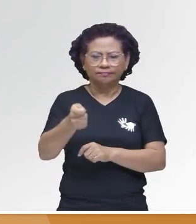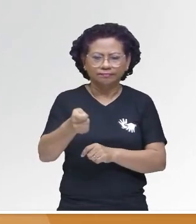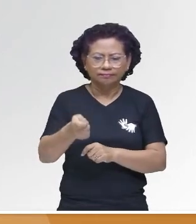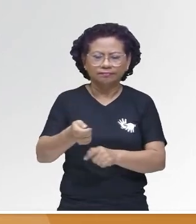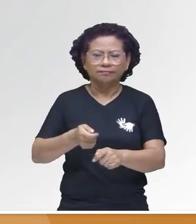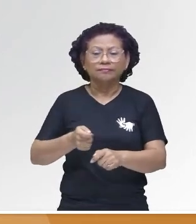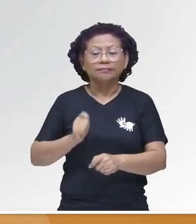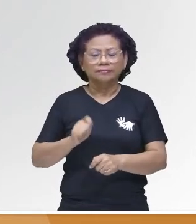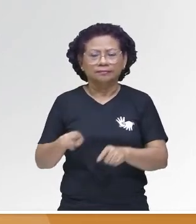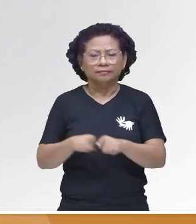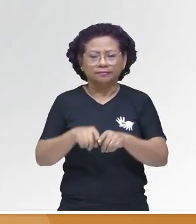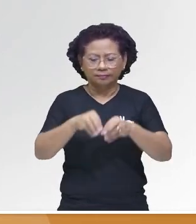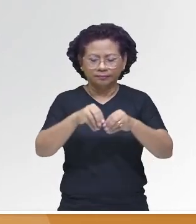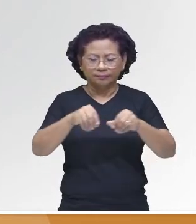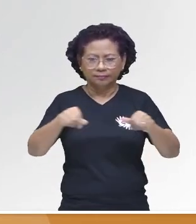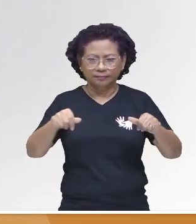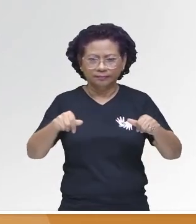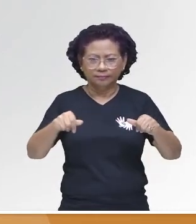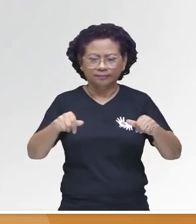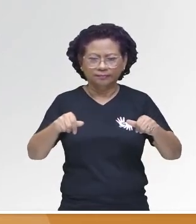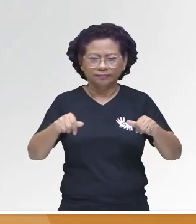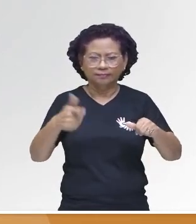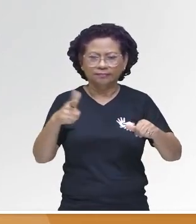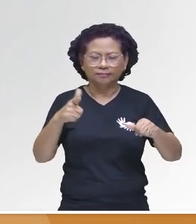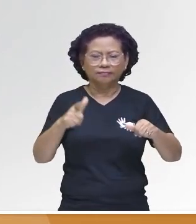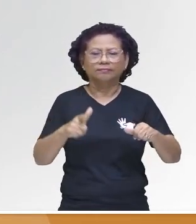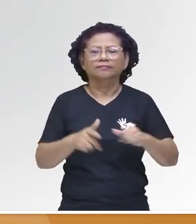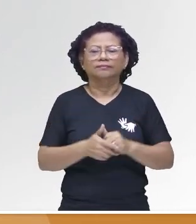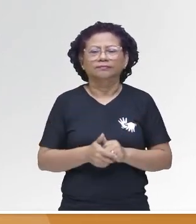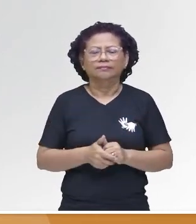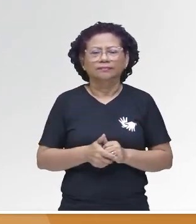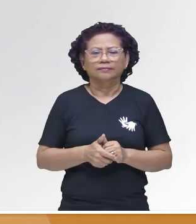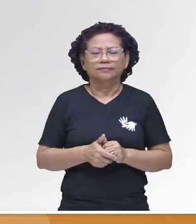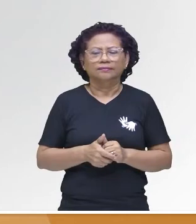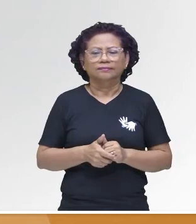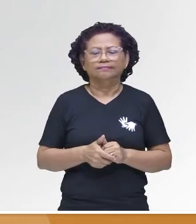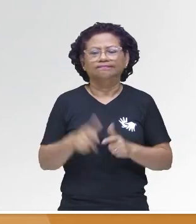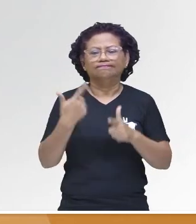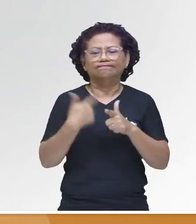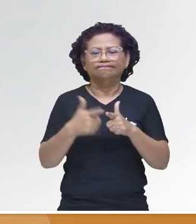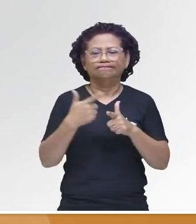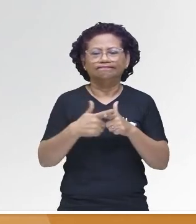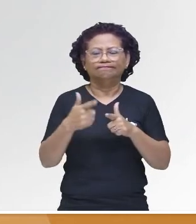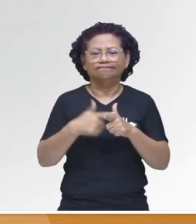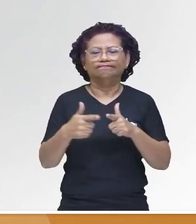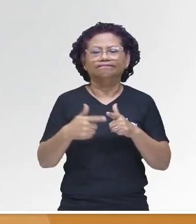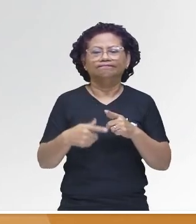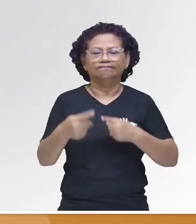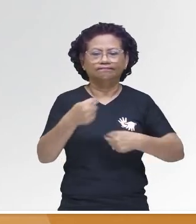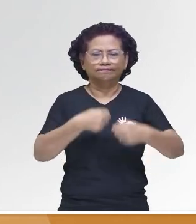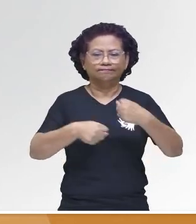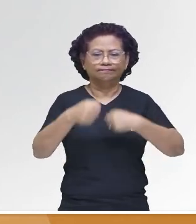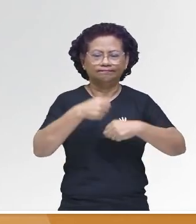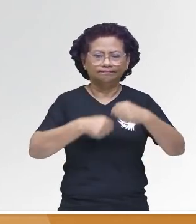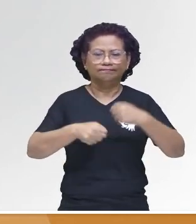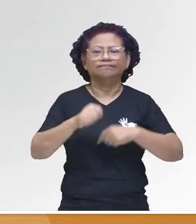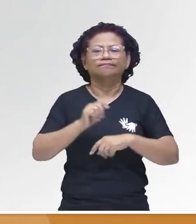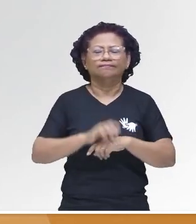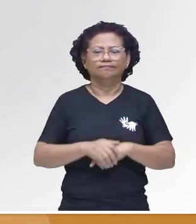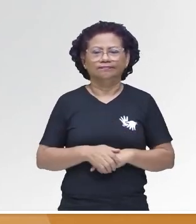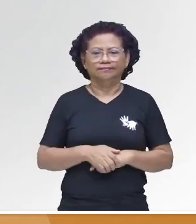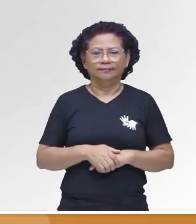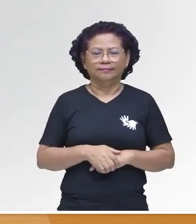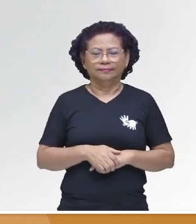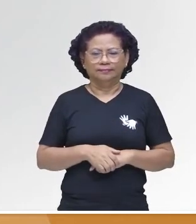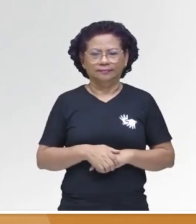farinha. Isso vai gerar também um problema econômico muito grande para essa região, que só vai se recuperar